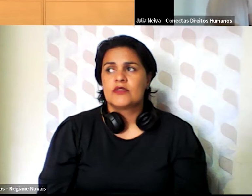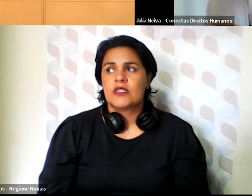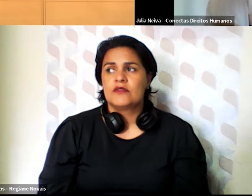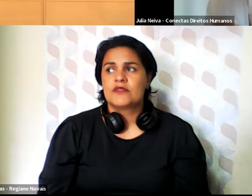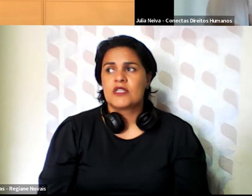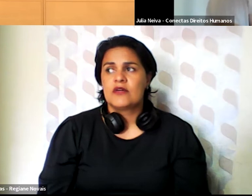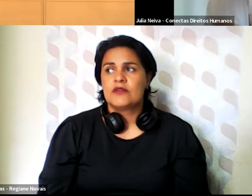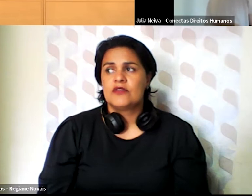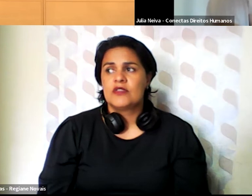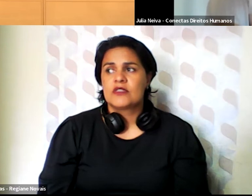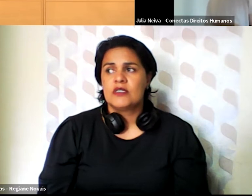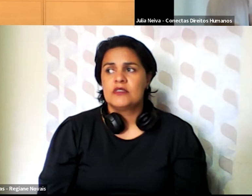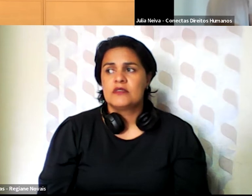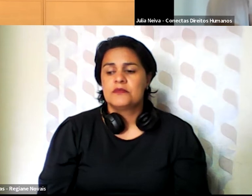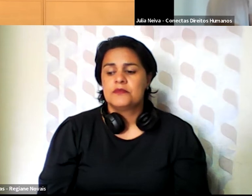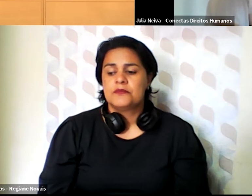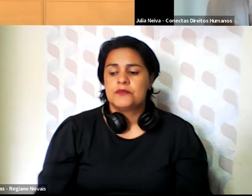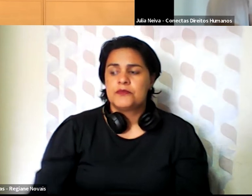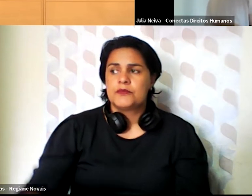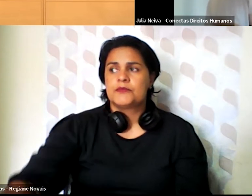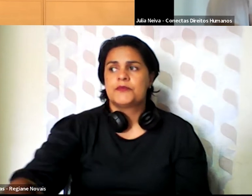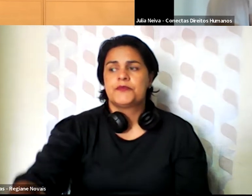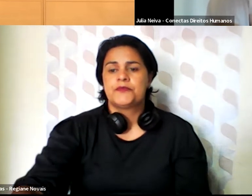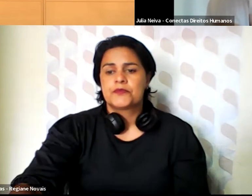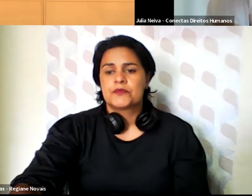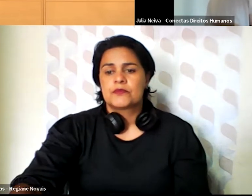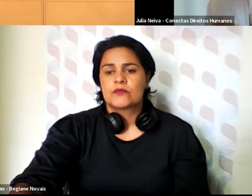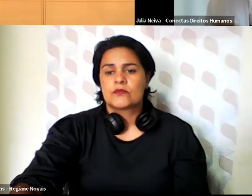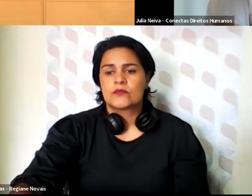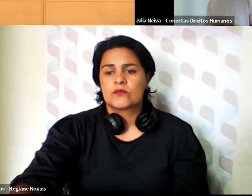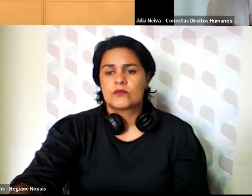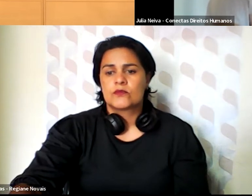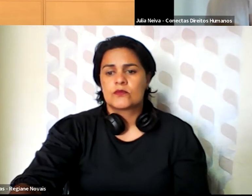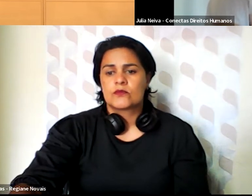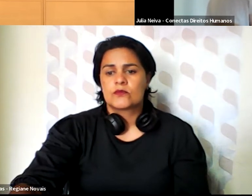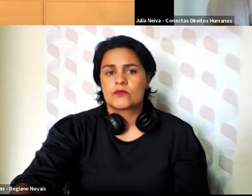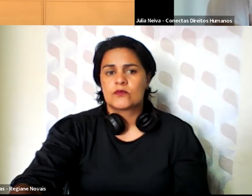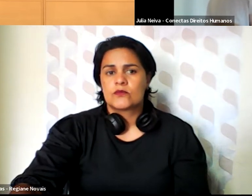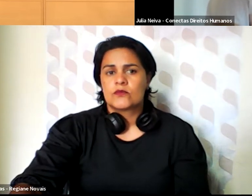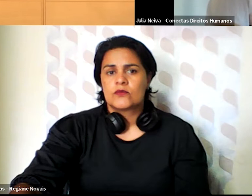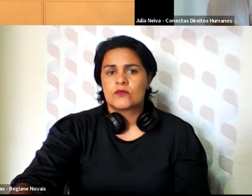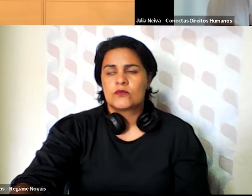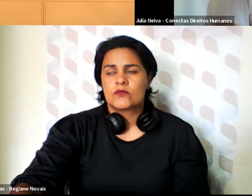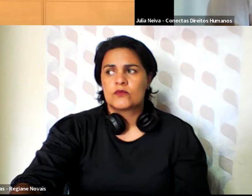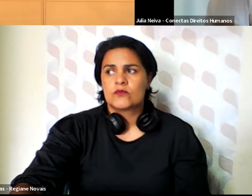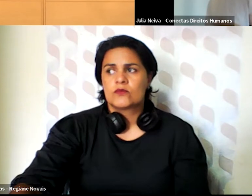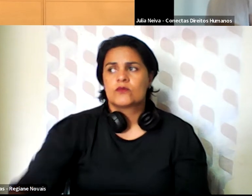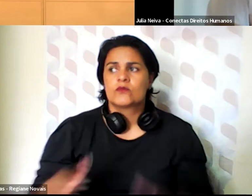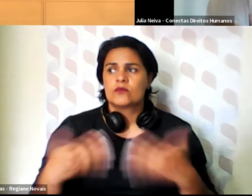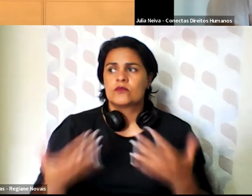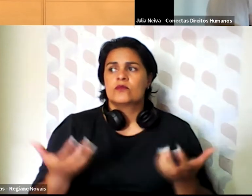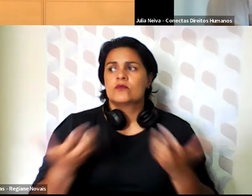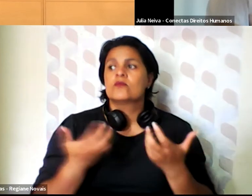acho que esqueci a pergunta dele. Só lembra que eu vou lembrar. Ok. Justamente para saber se a possibilidade ou as